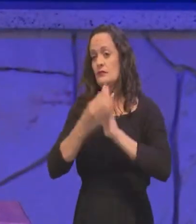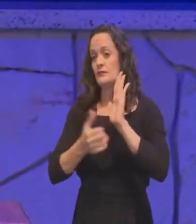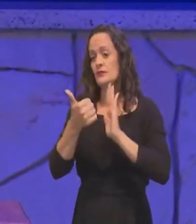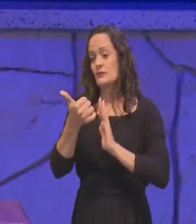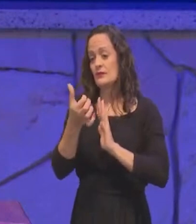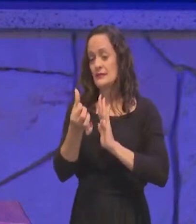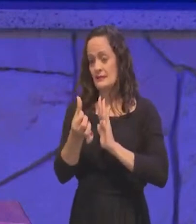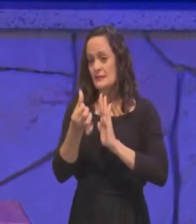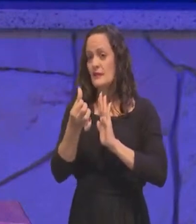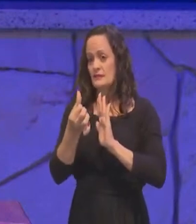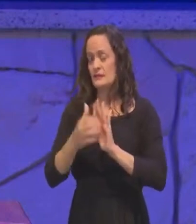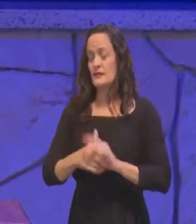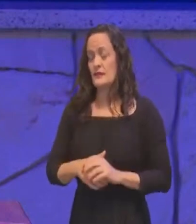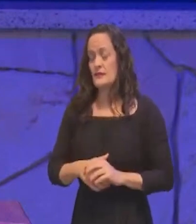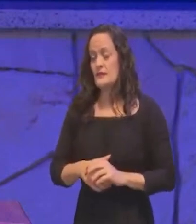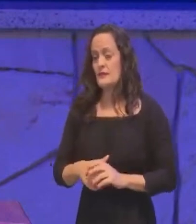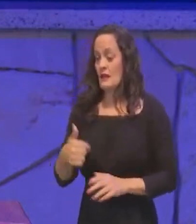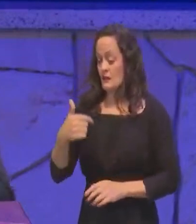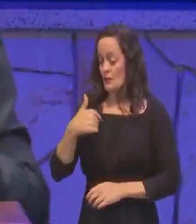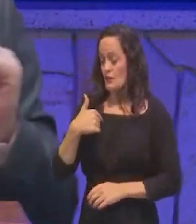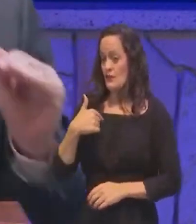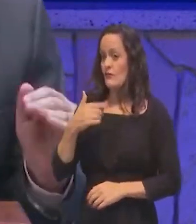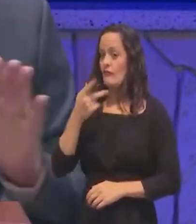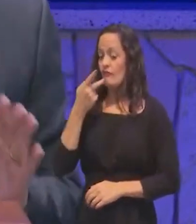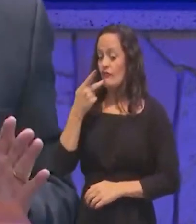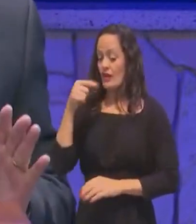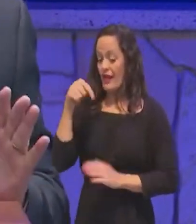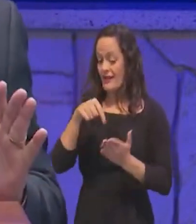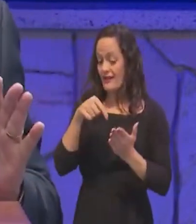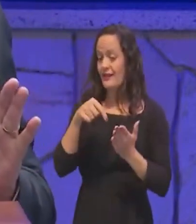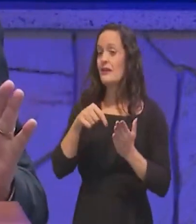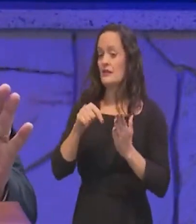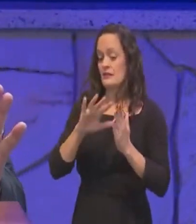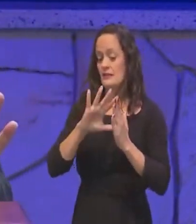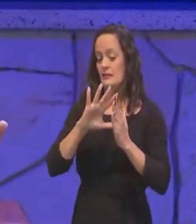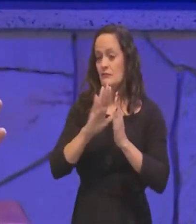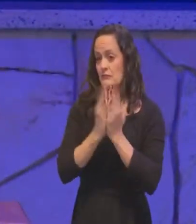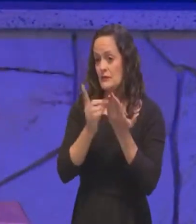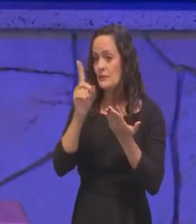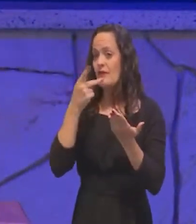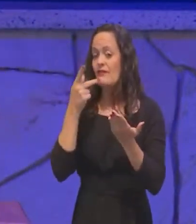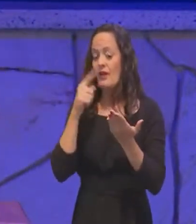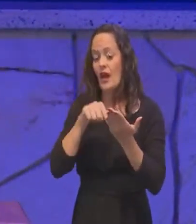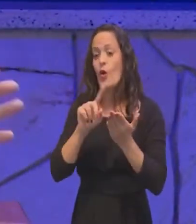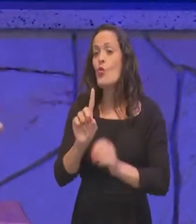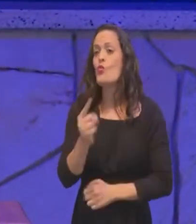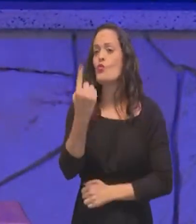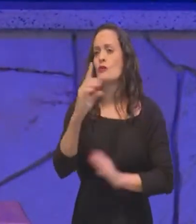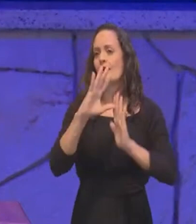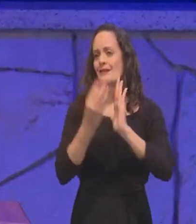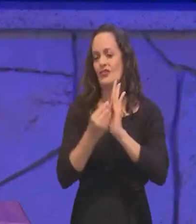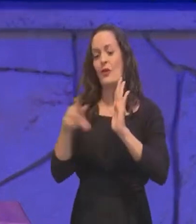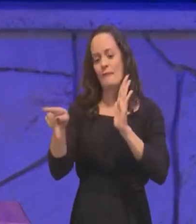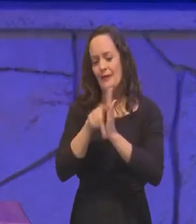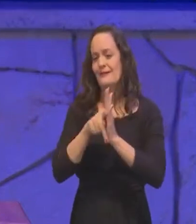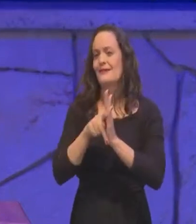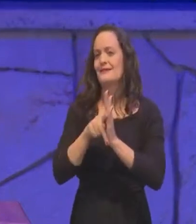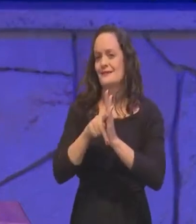E o que eu simplesmente ousaria falar é que esta igreja é a igreja de